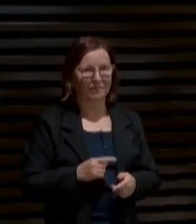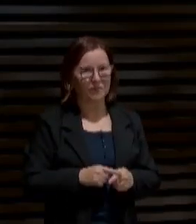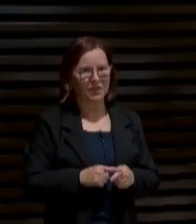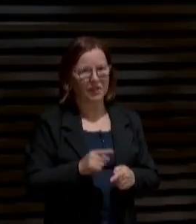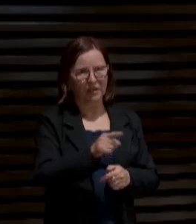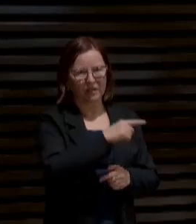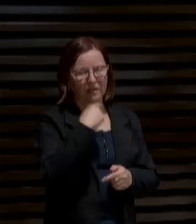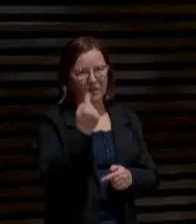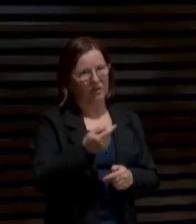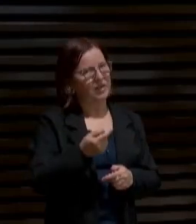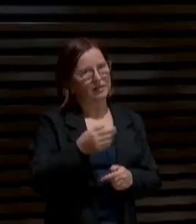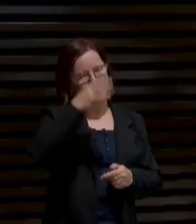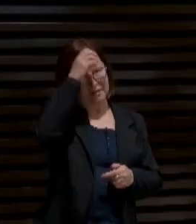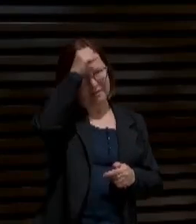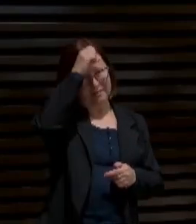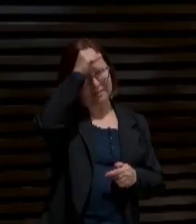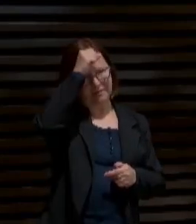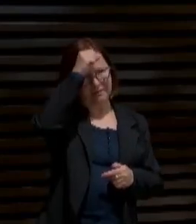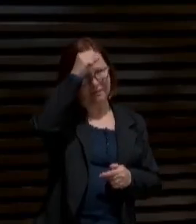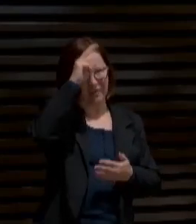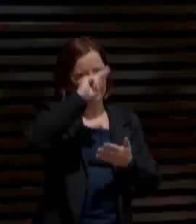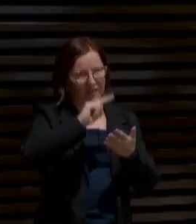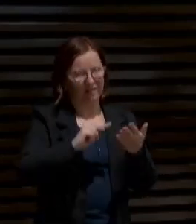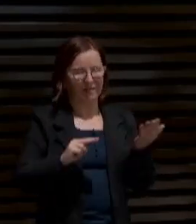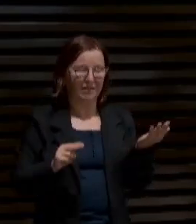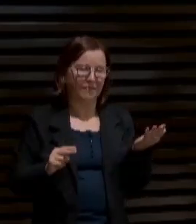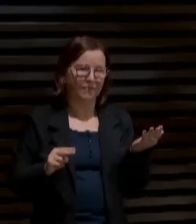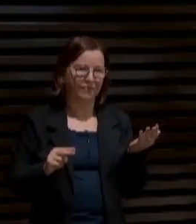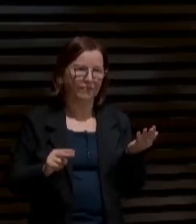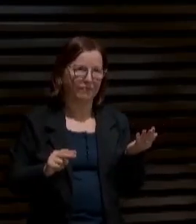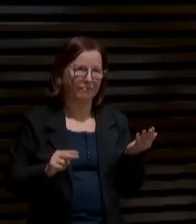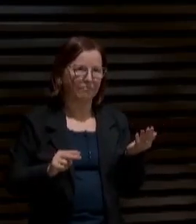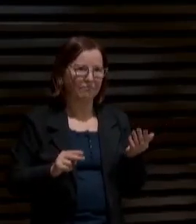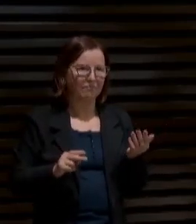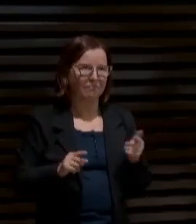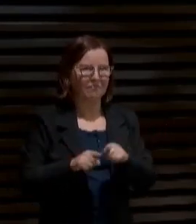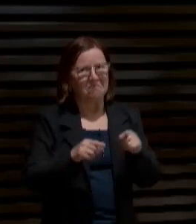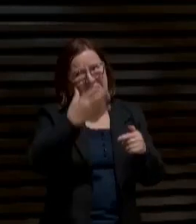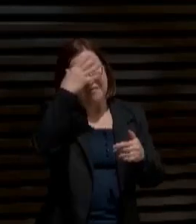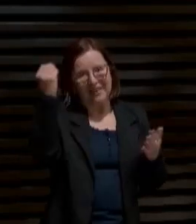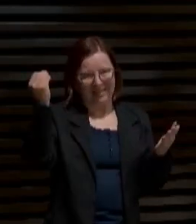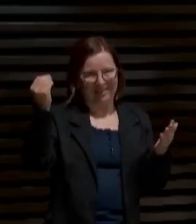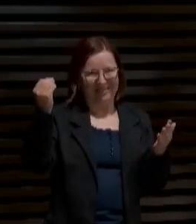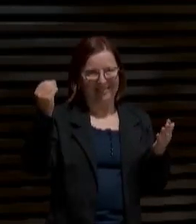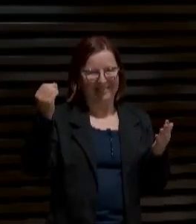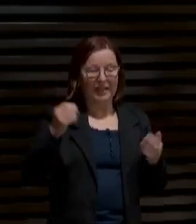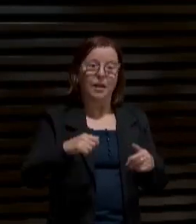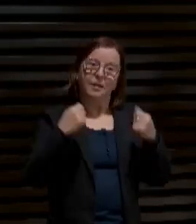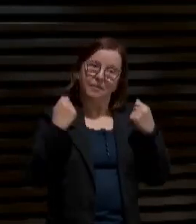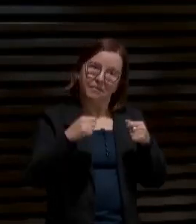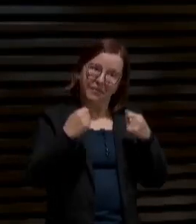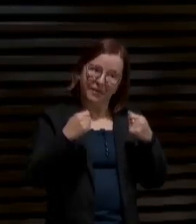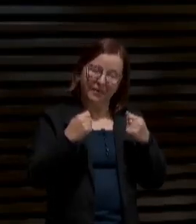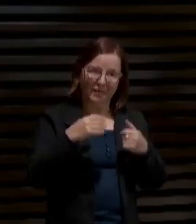né o escuta mas não houve nós somos terríveis tá na precisamos de ouvir a